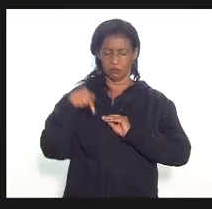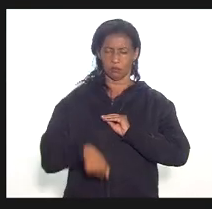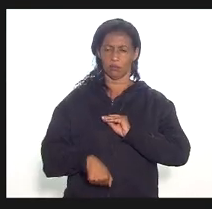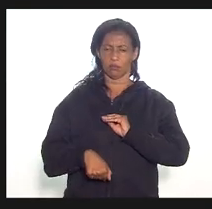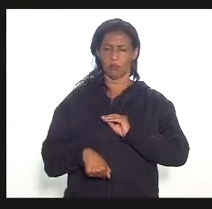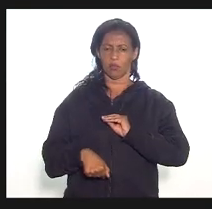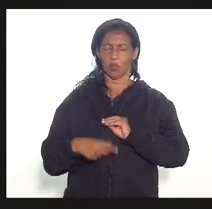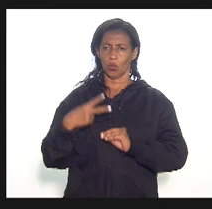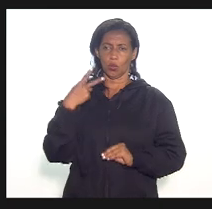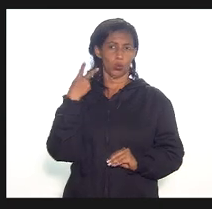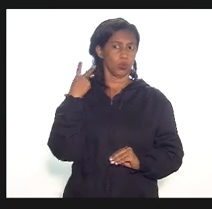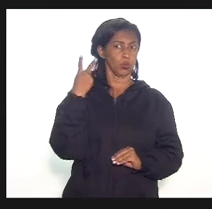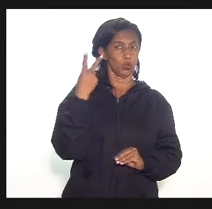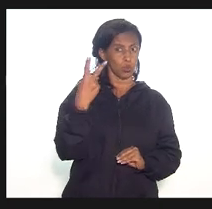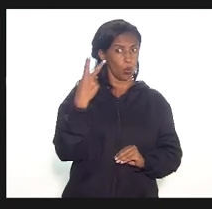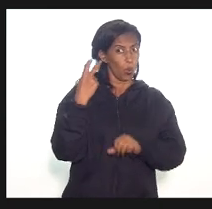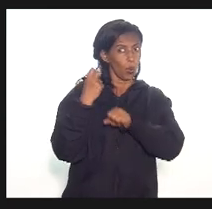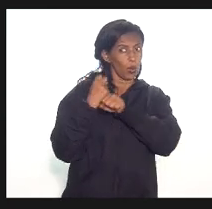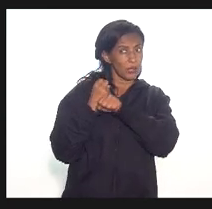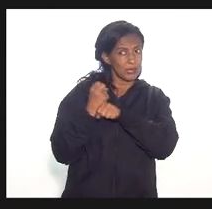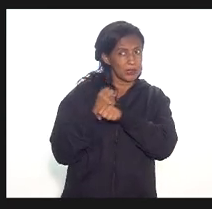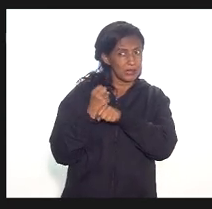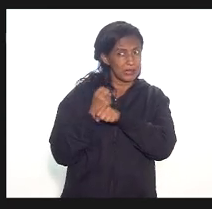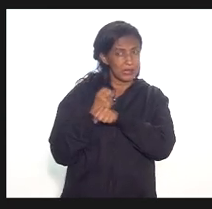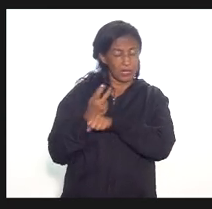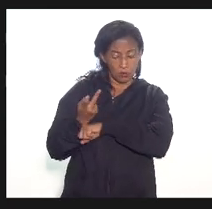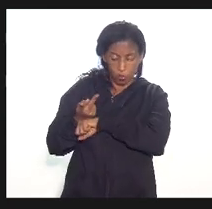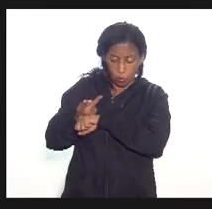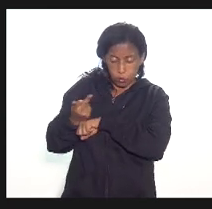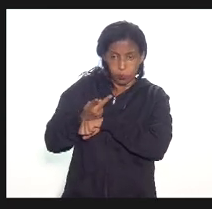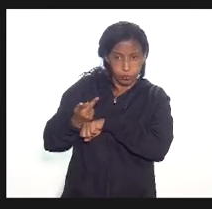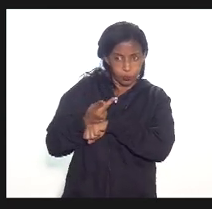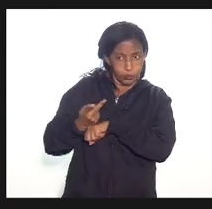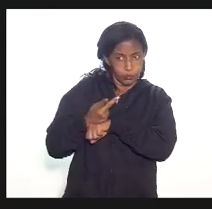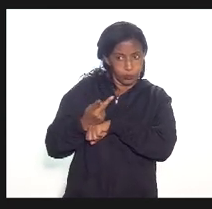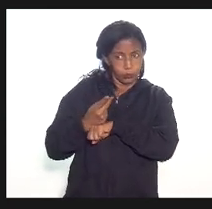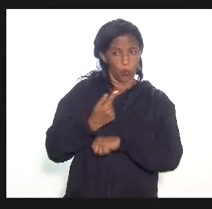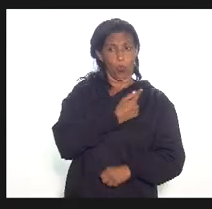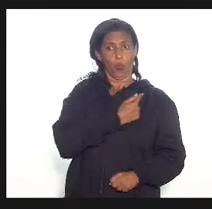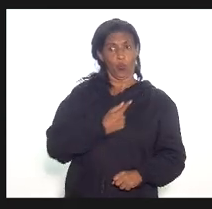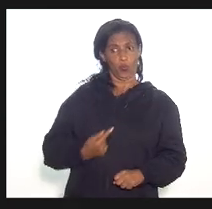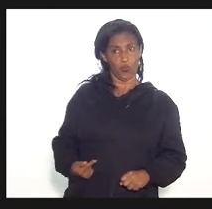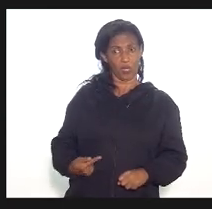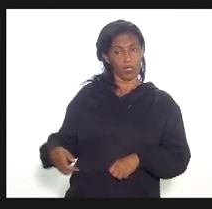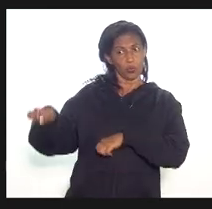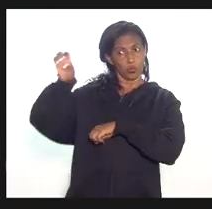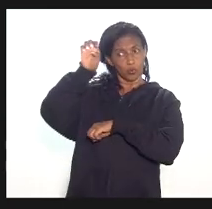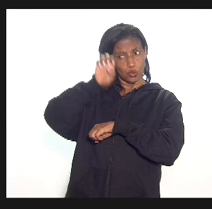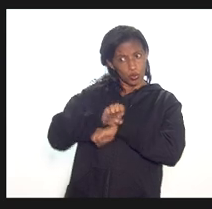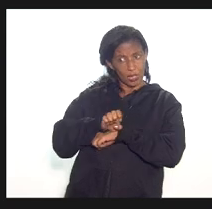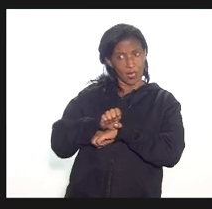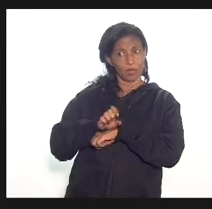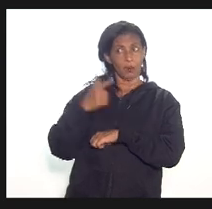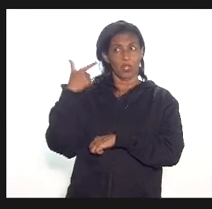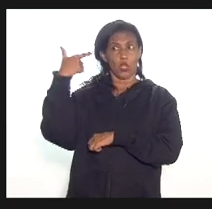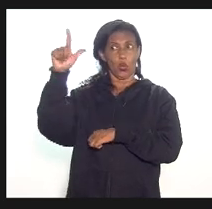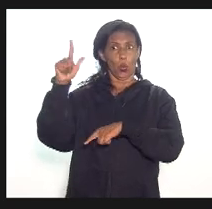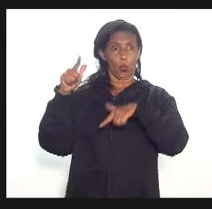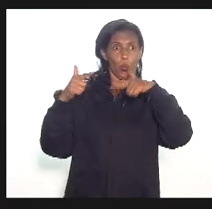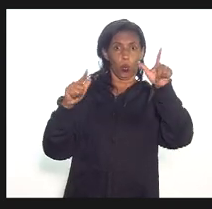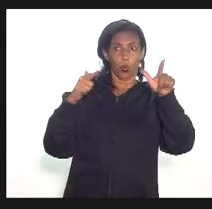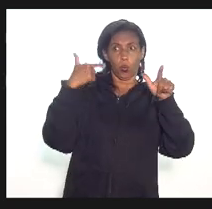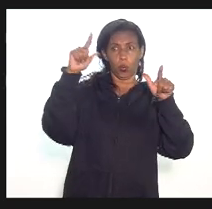dois anos correndo atrás do governo do estado para que pelo menos ouça as demandas